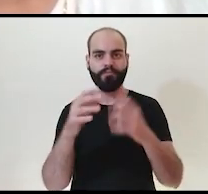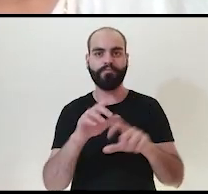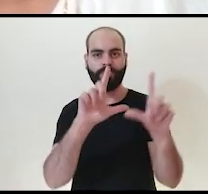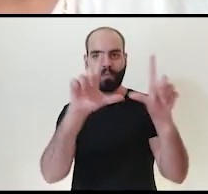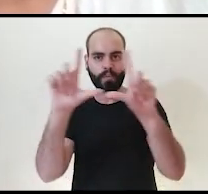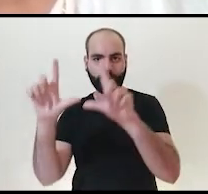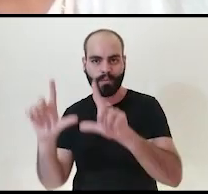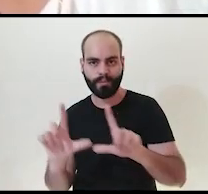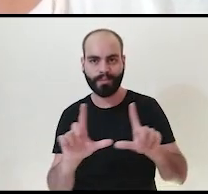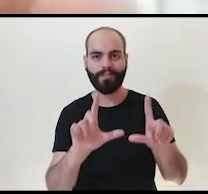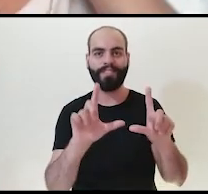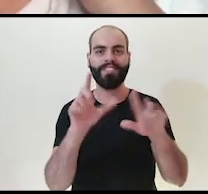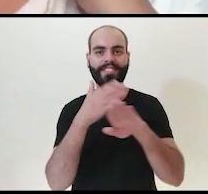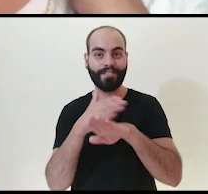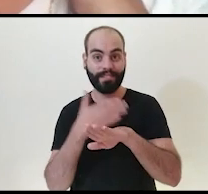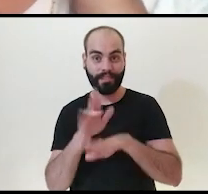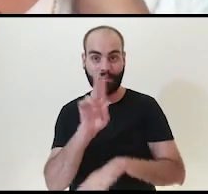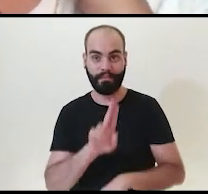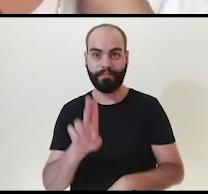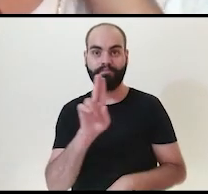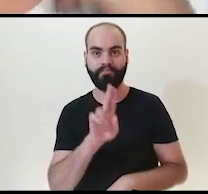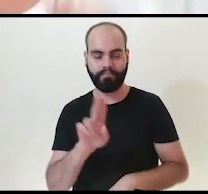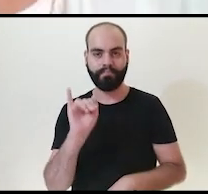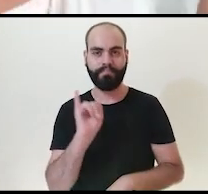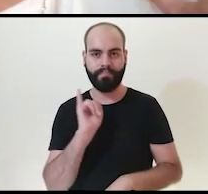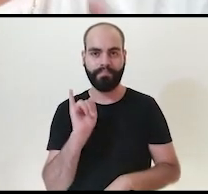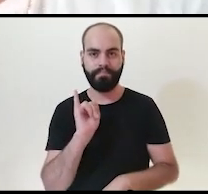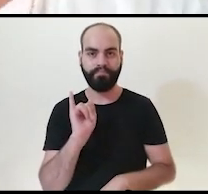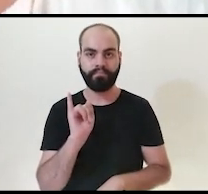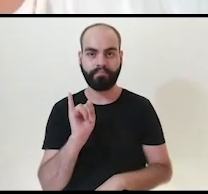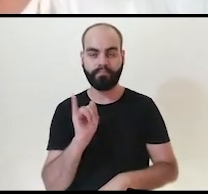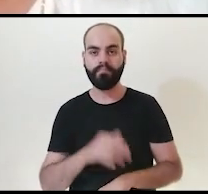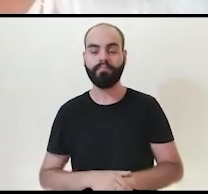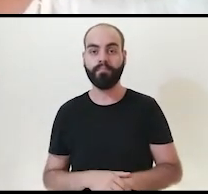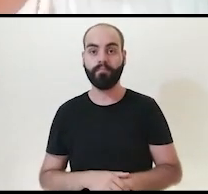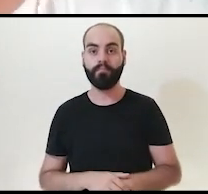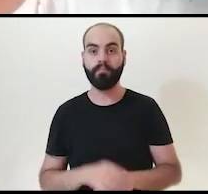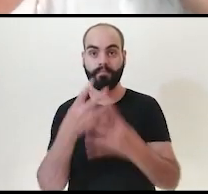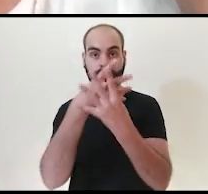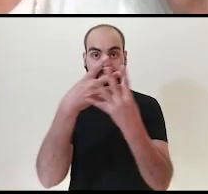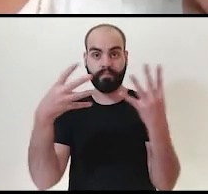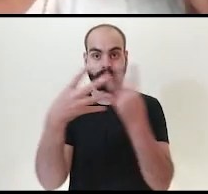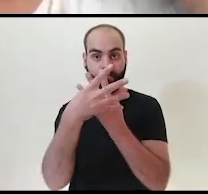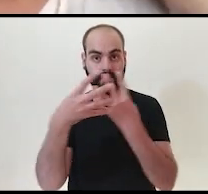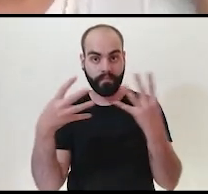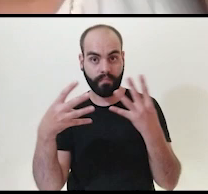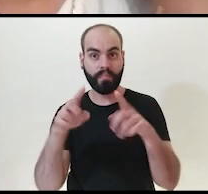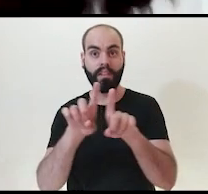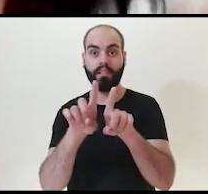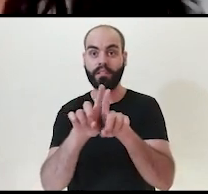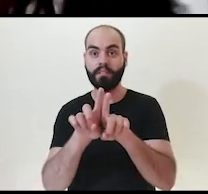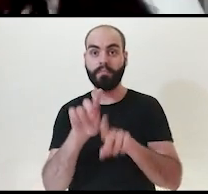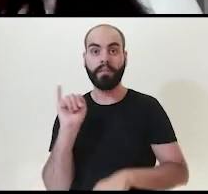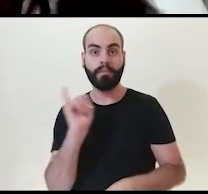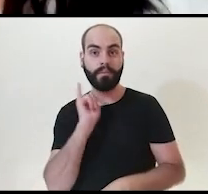A gente pode treinar isso, né? Inclusive, essa grade, ela é muito útil também naquela regra lá atrás que você